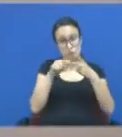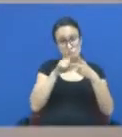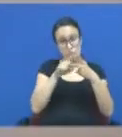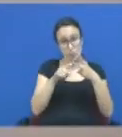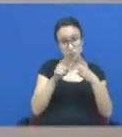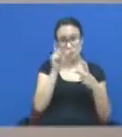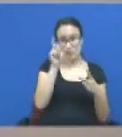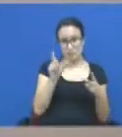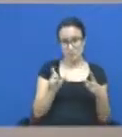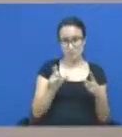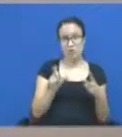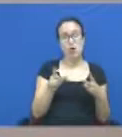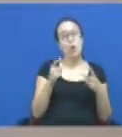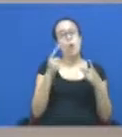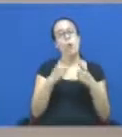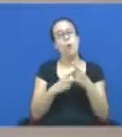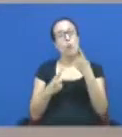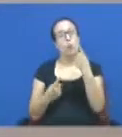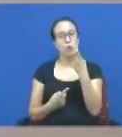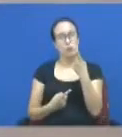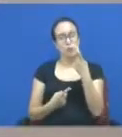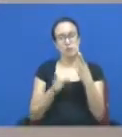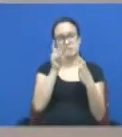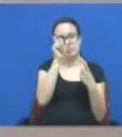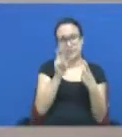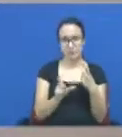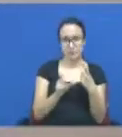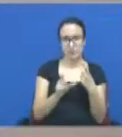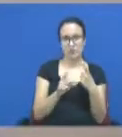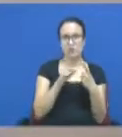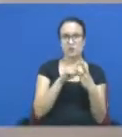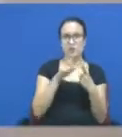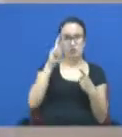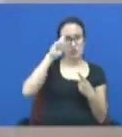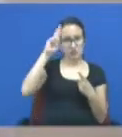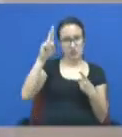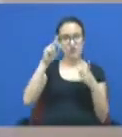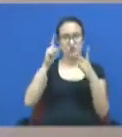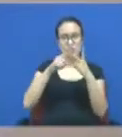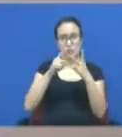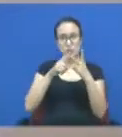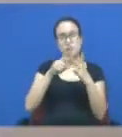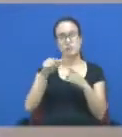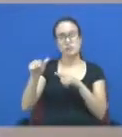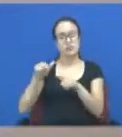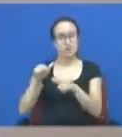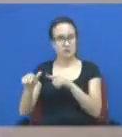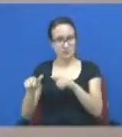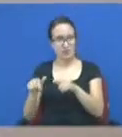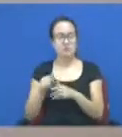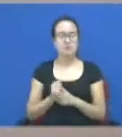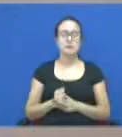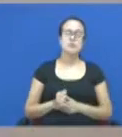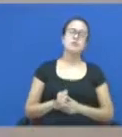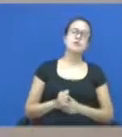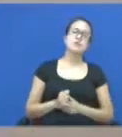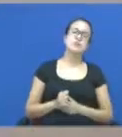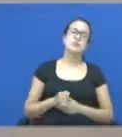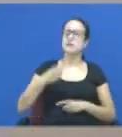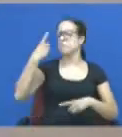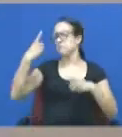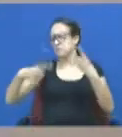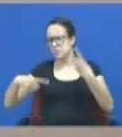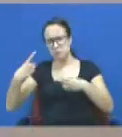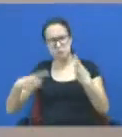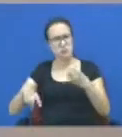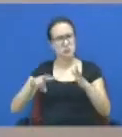patronais, tivesse uma patronal e uma dos trabalhadores. E depois os trabalhadores podem discutir entre eles, sindicato ou